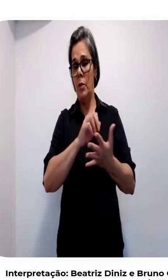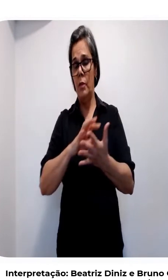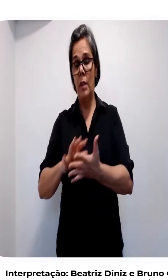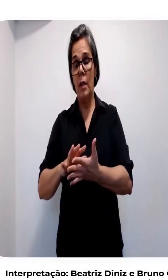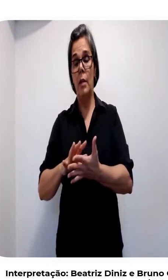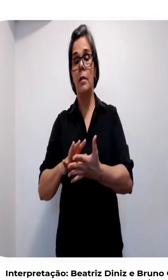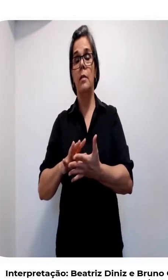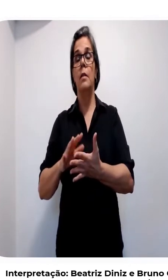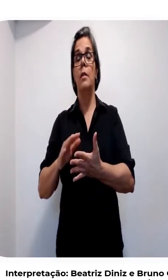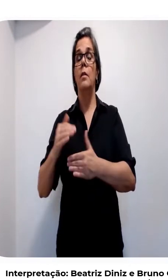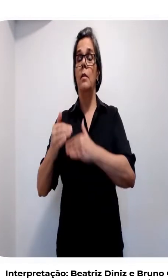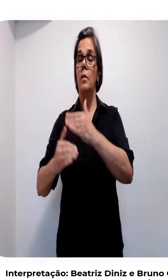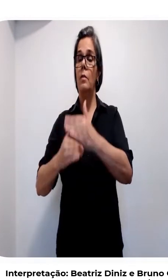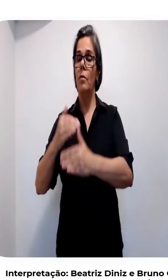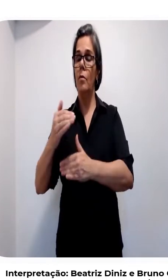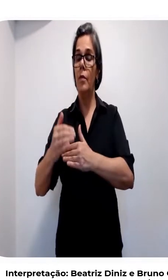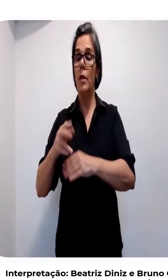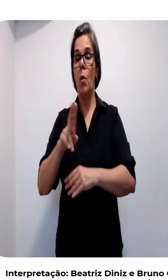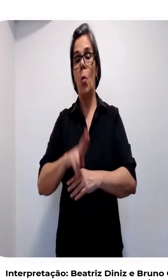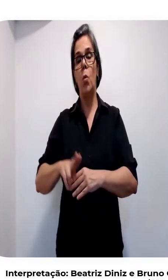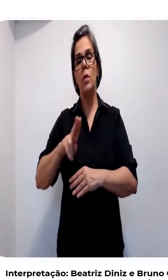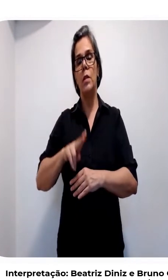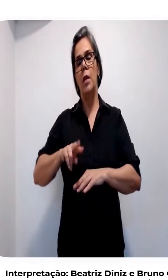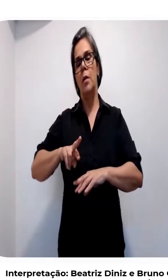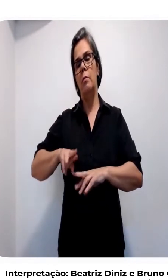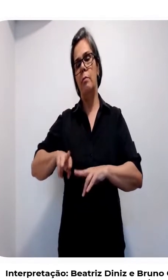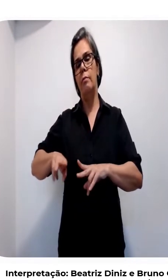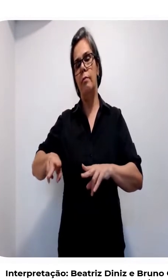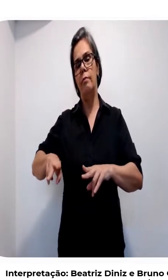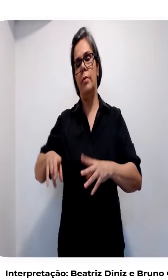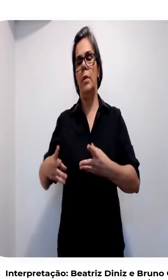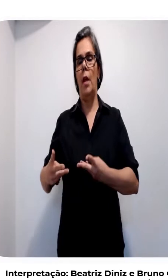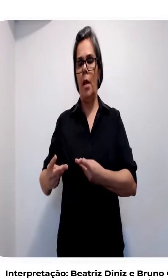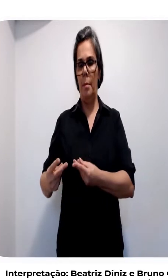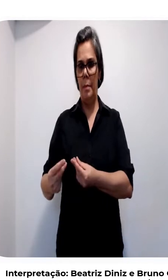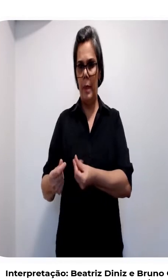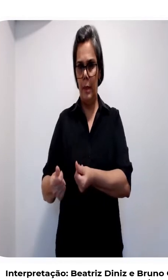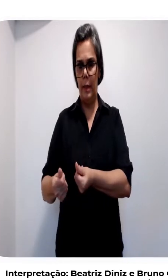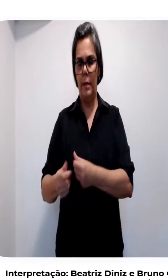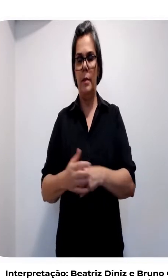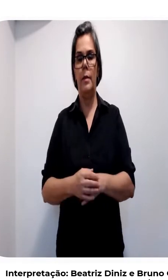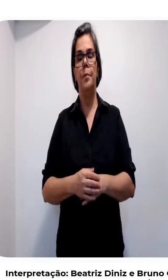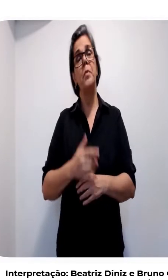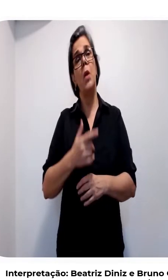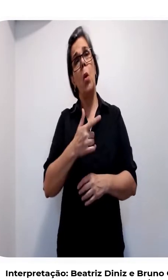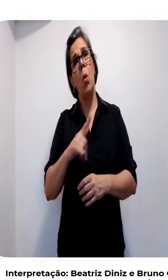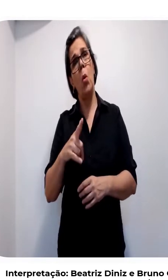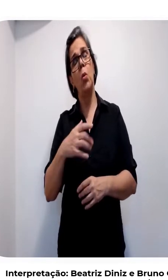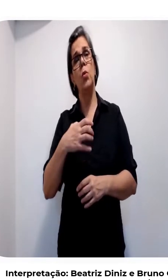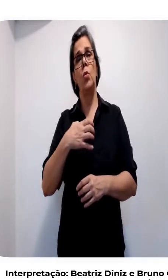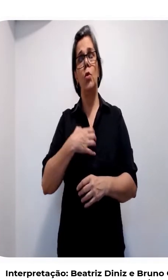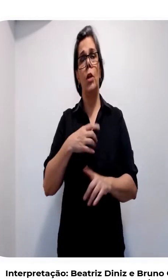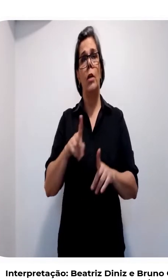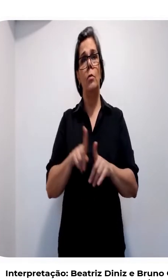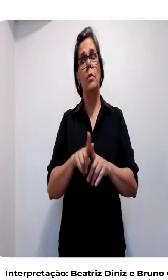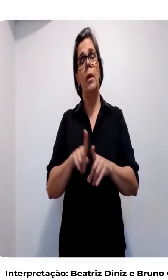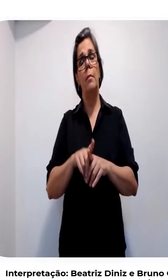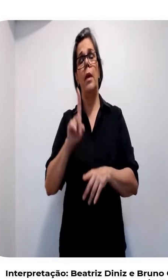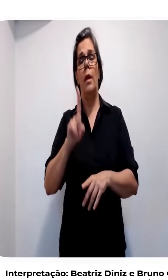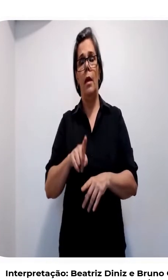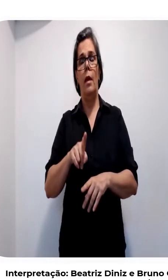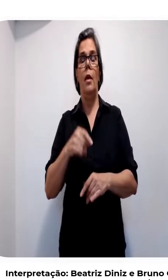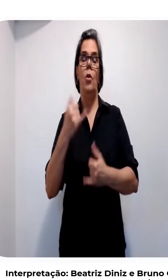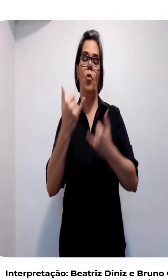essas múltiplas habilidades. E outra forma de desenvolver, né, essas habilidades também, que a gente tem utilizado bastante,